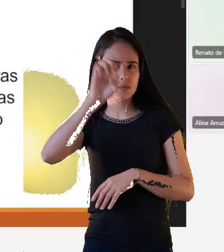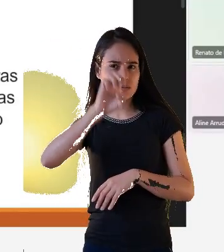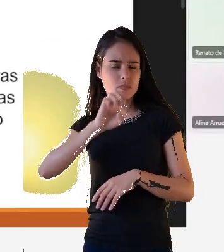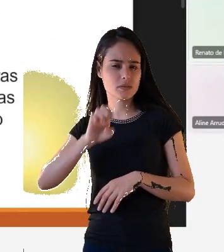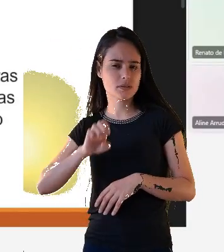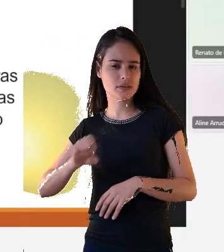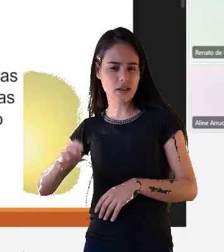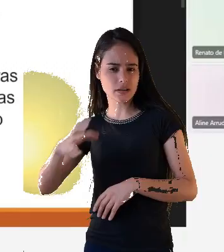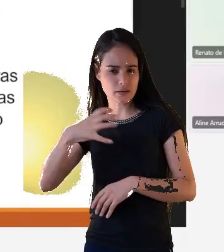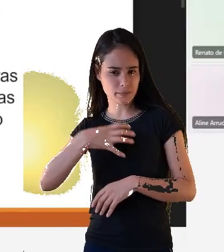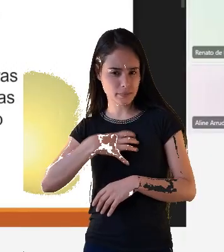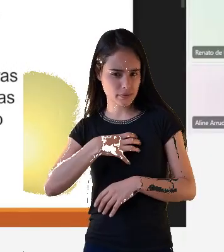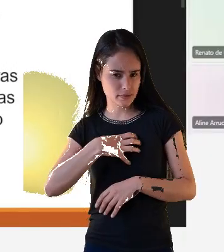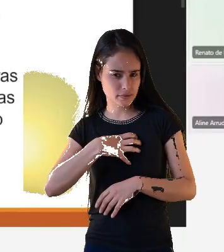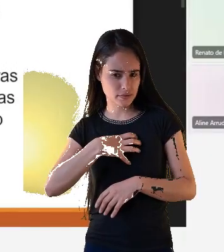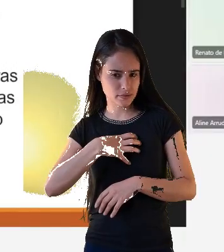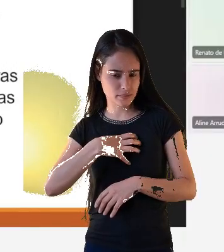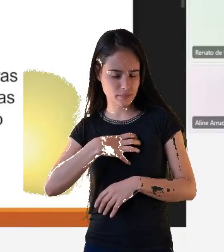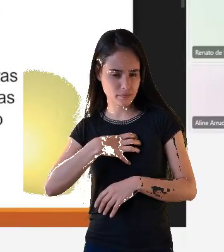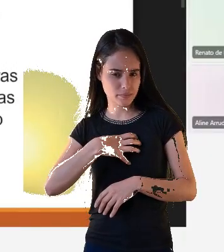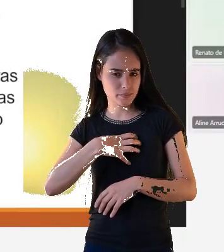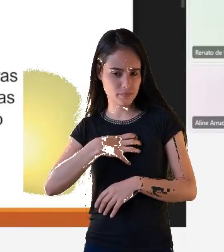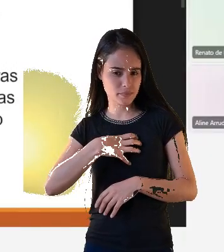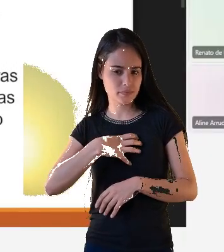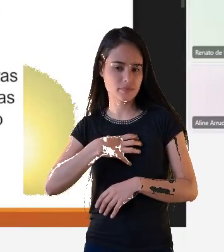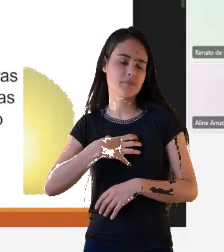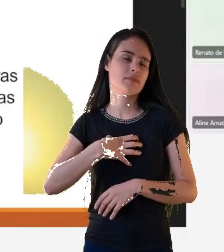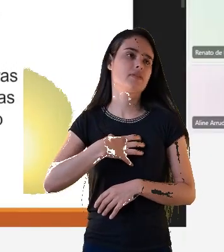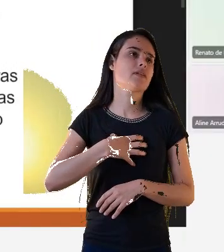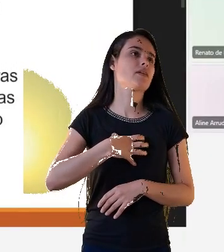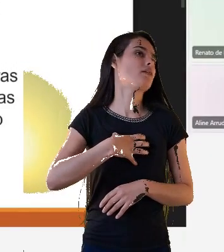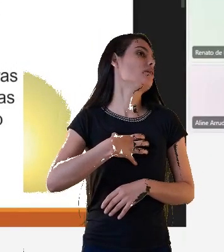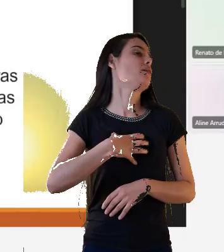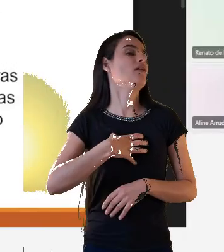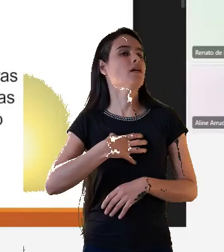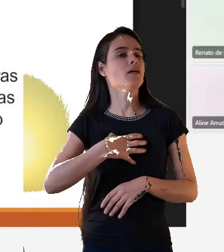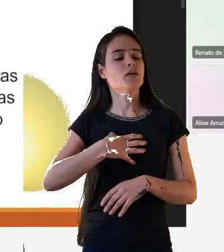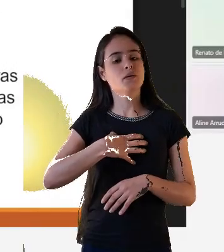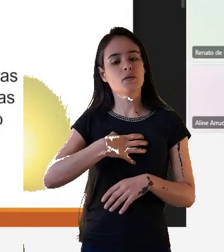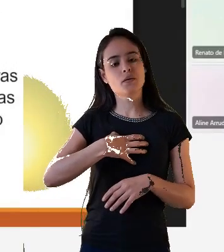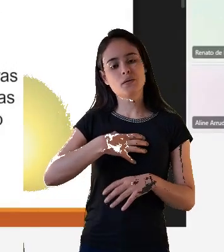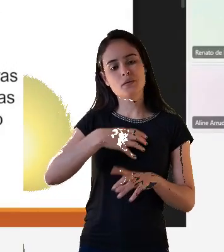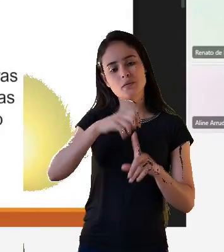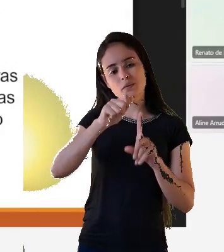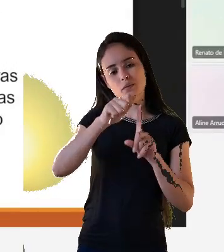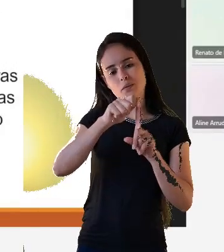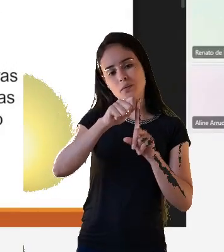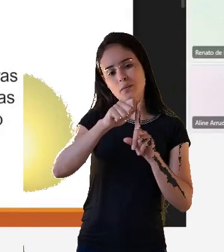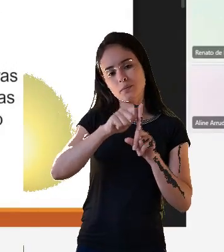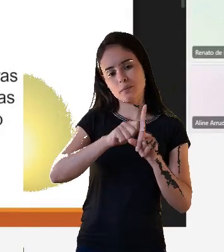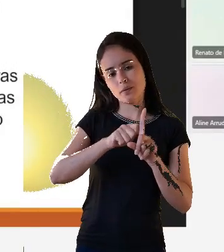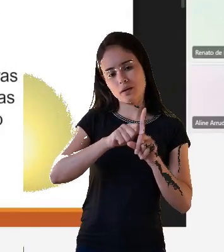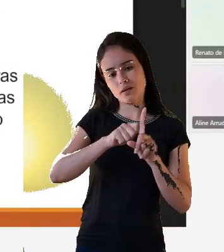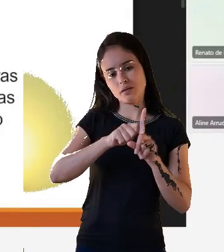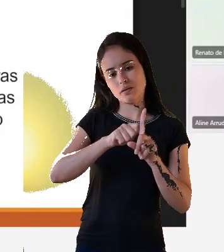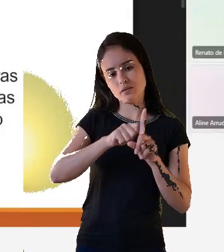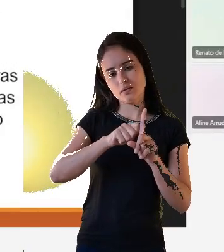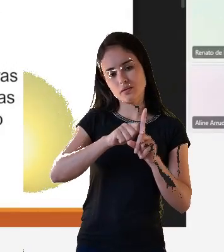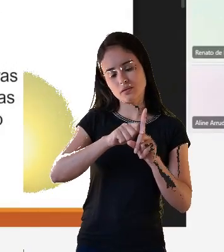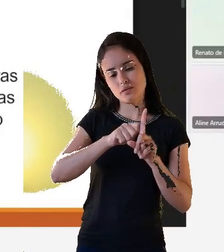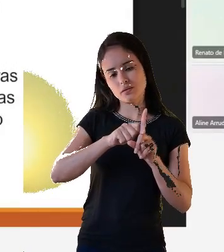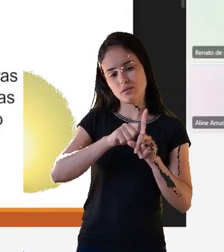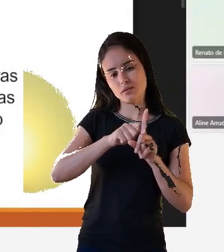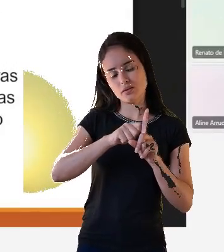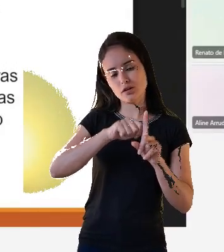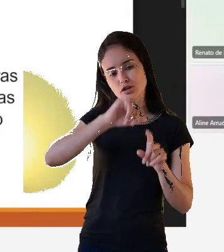independência que a gente fala da independência da Bahia, né? Então, lá na Bahia se